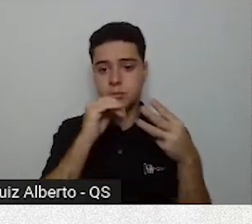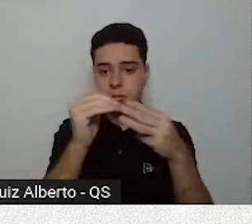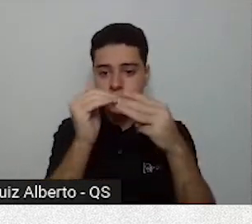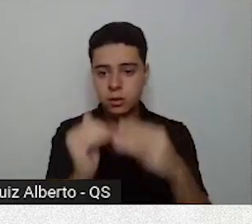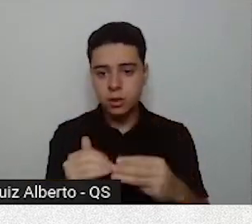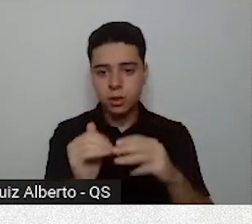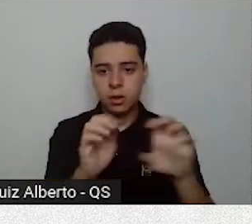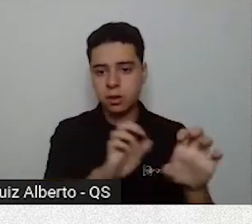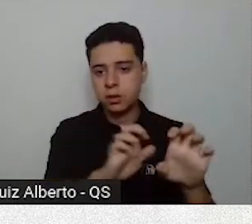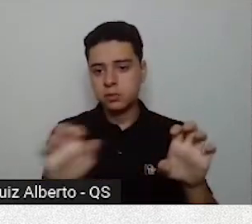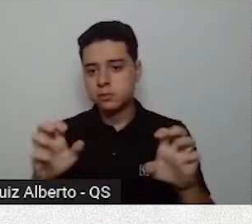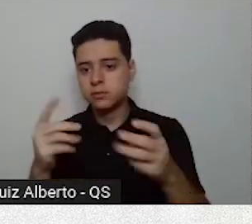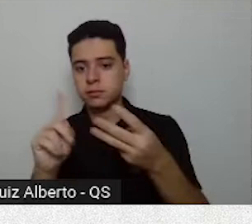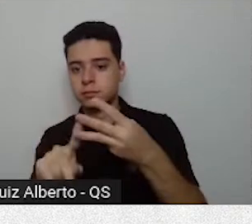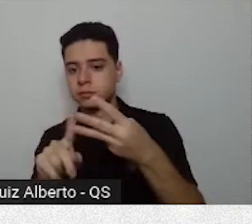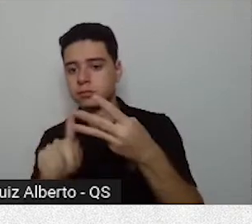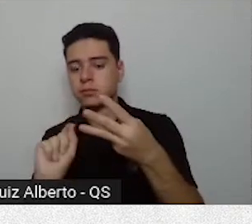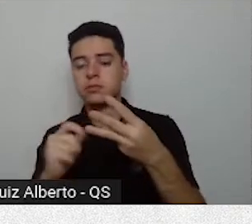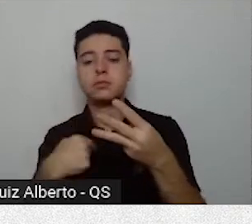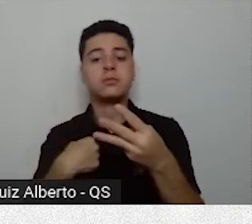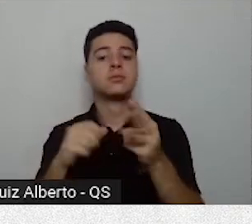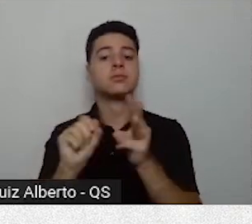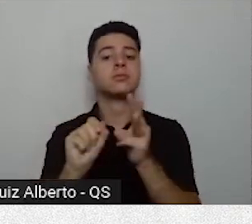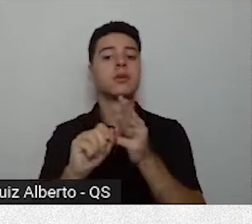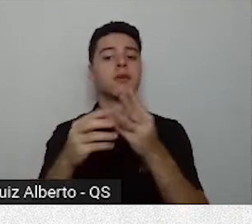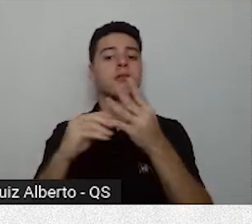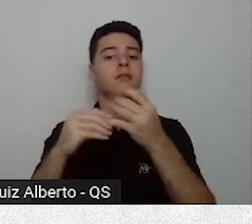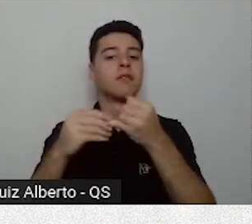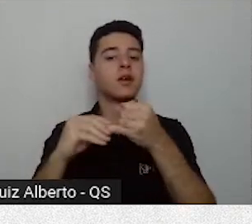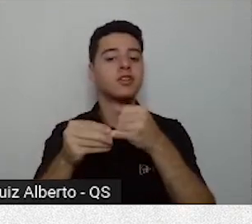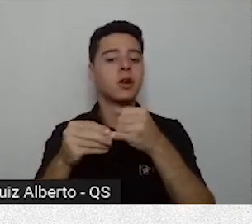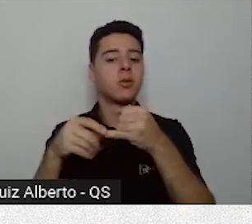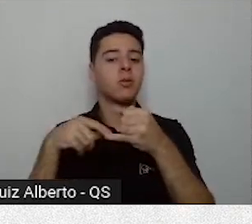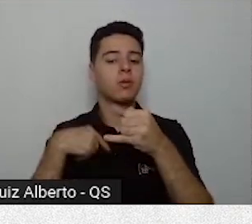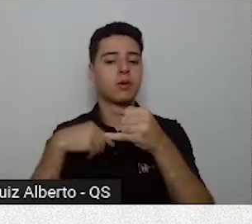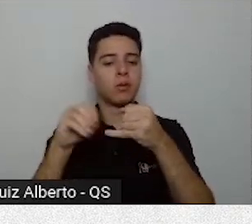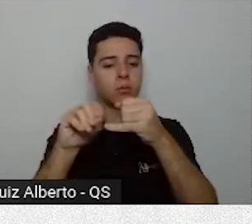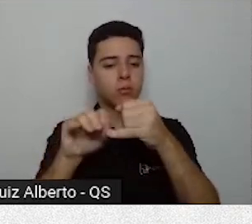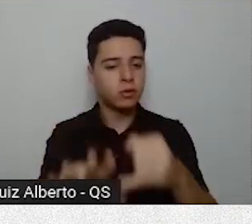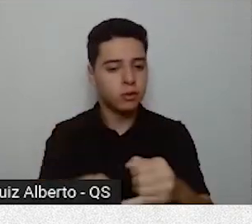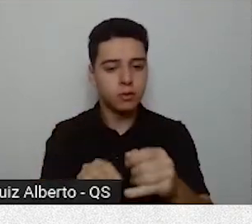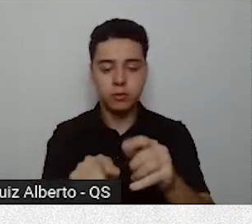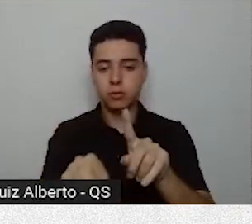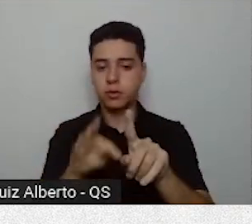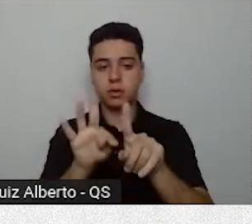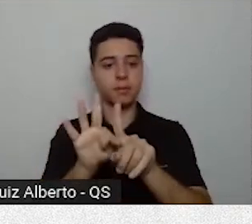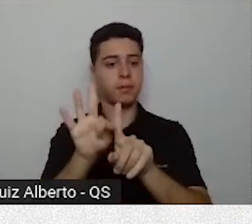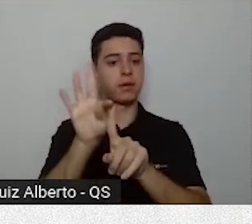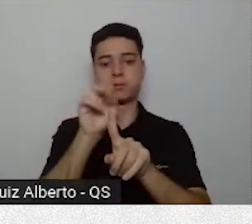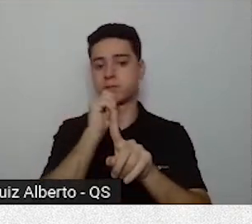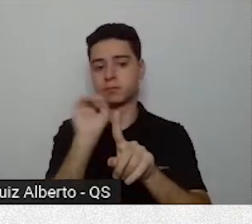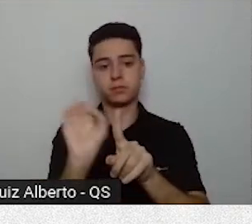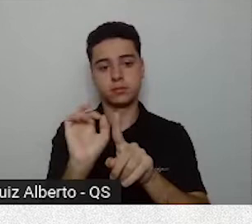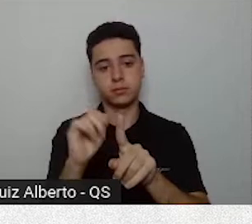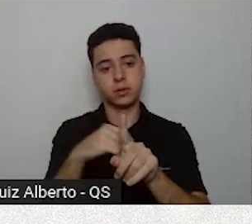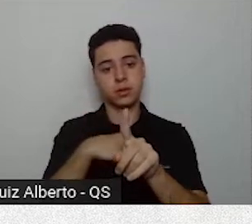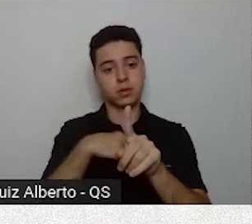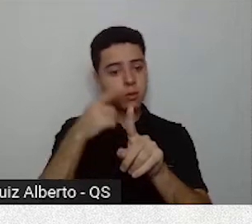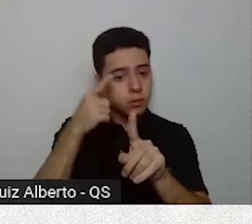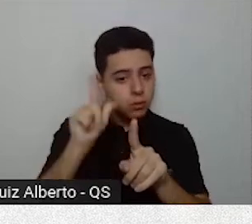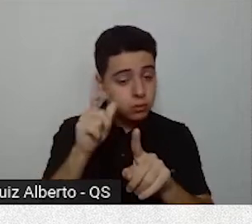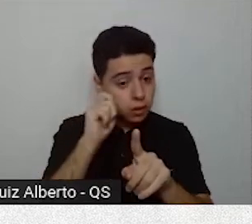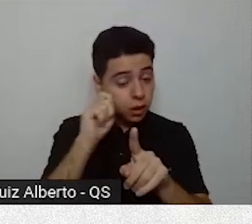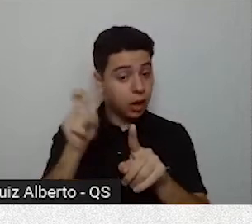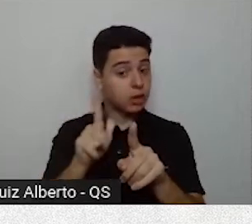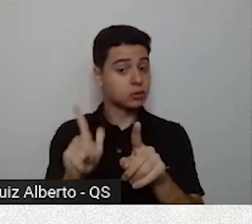direita, é a que eu fiz com o feijão que eu tinha deixado de molho, sem ferver. E aí eu consegui esse tom azul,